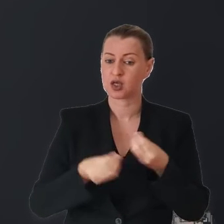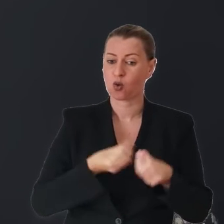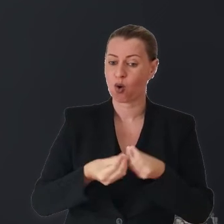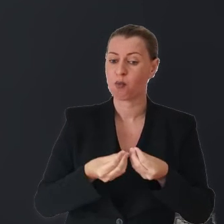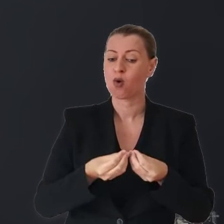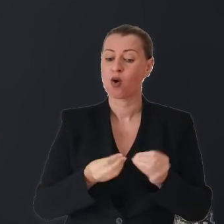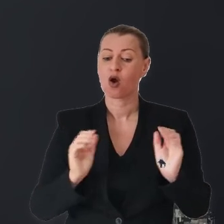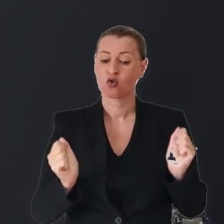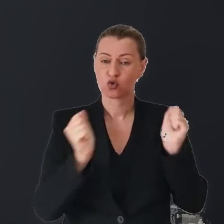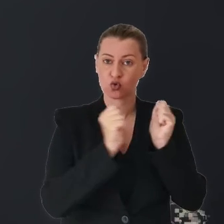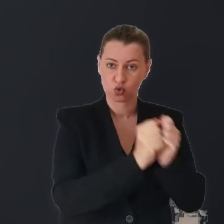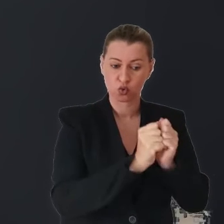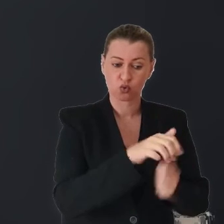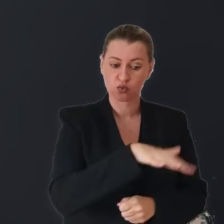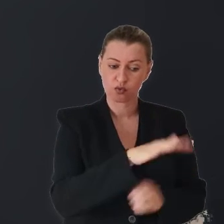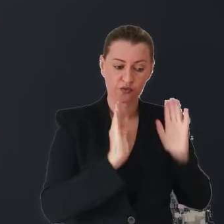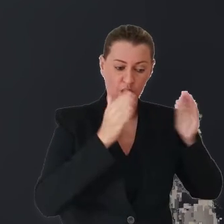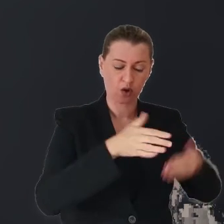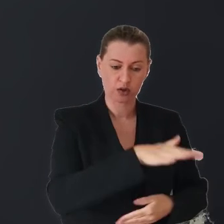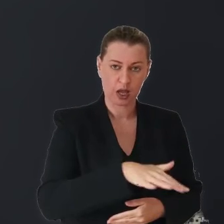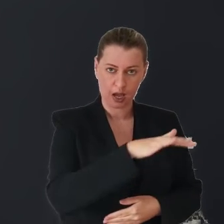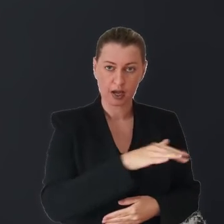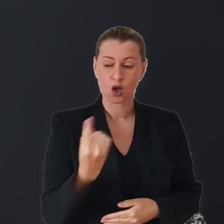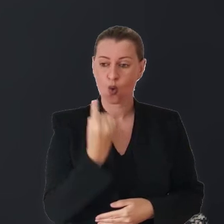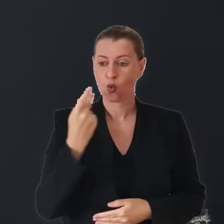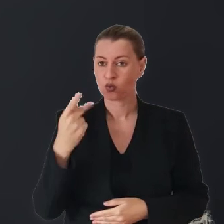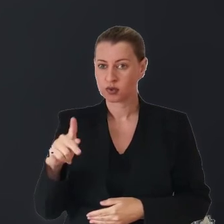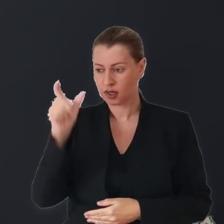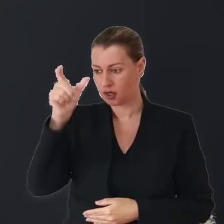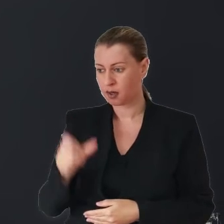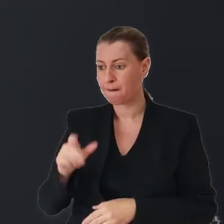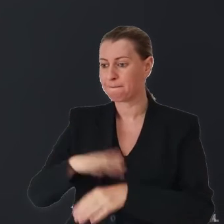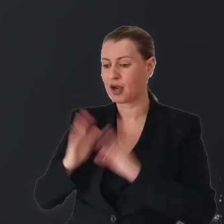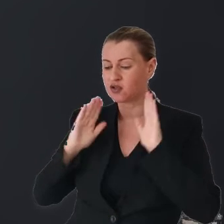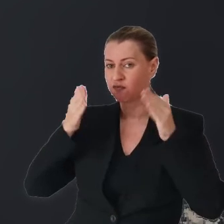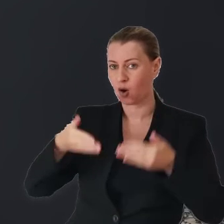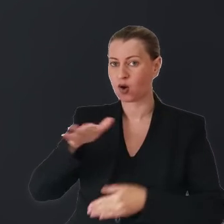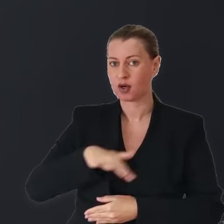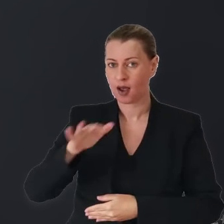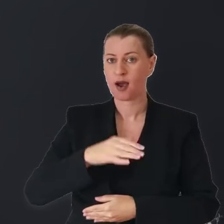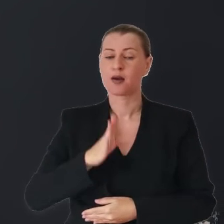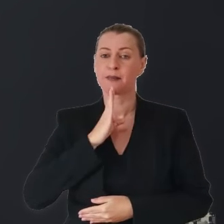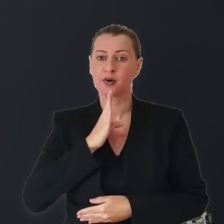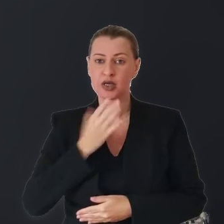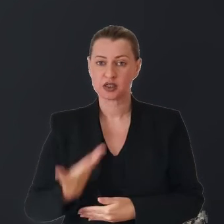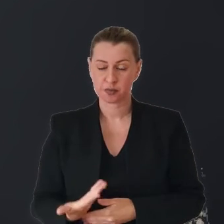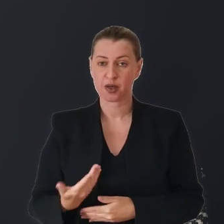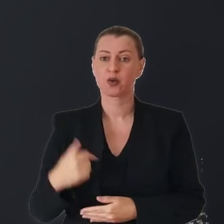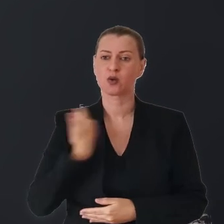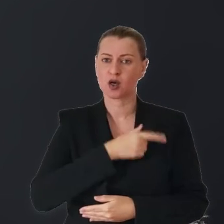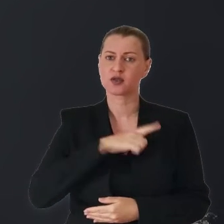com a área, e pelo menos de um deles, especificamente, ter mais aderência com a área para opinar. E a gente tem as reuniões em